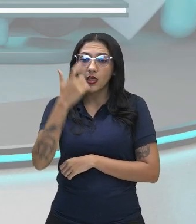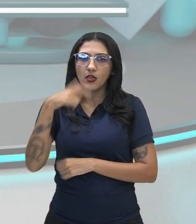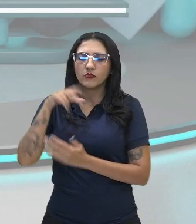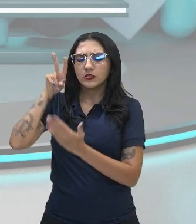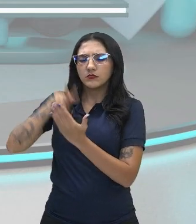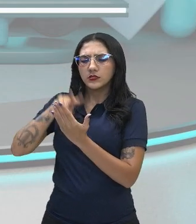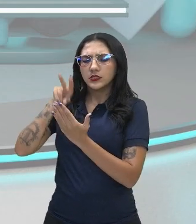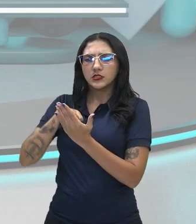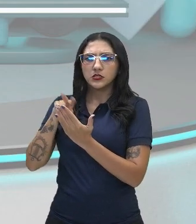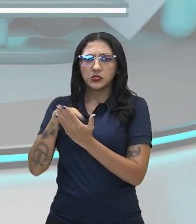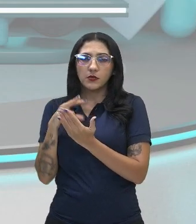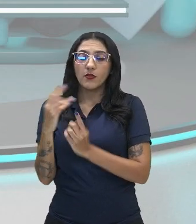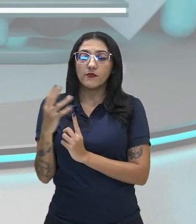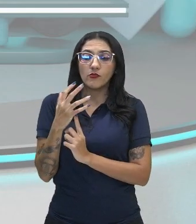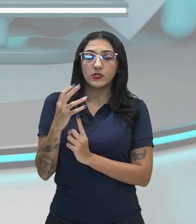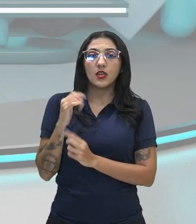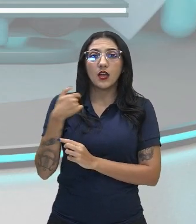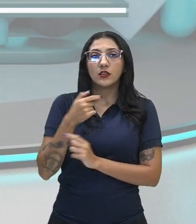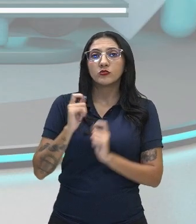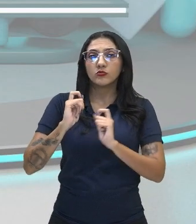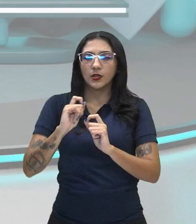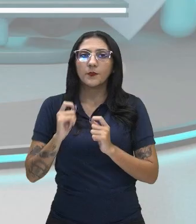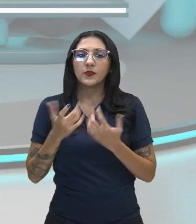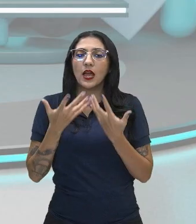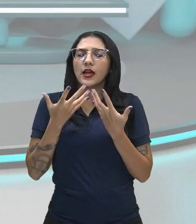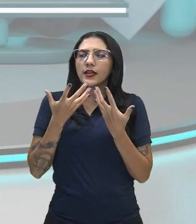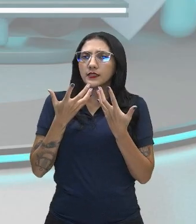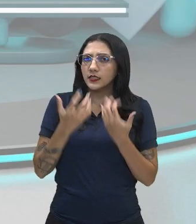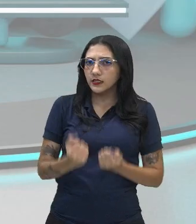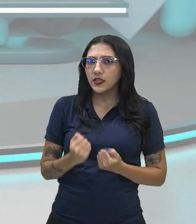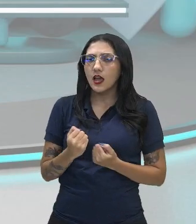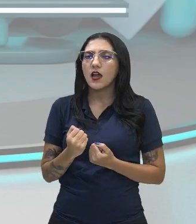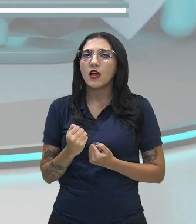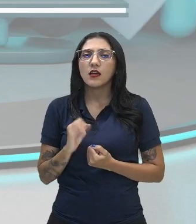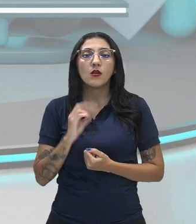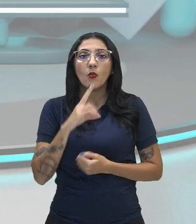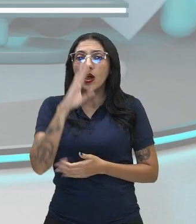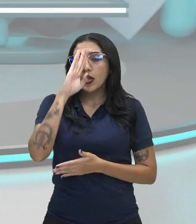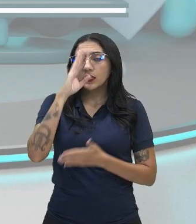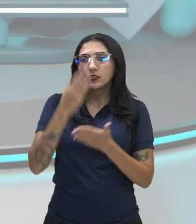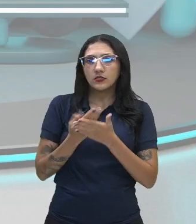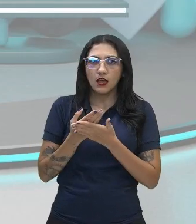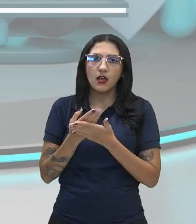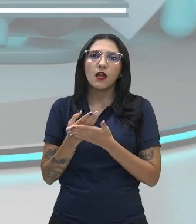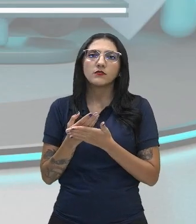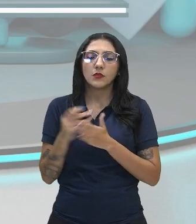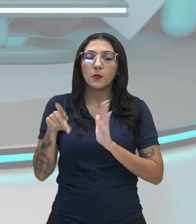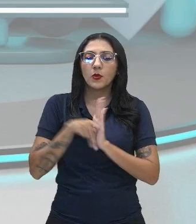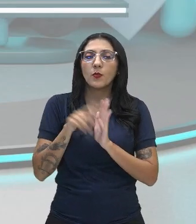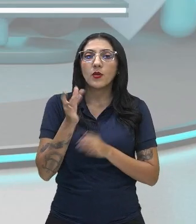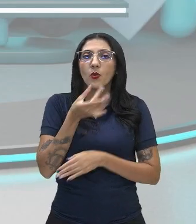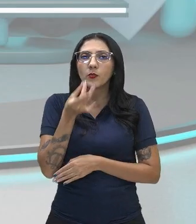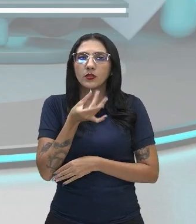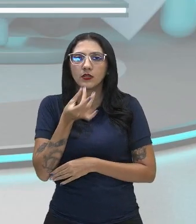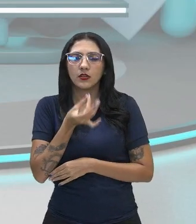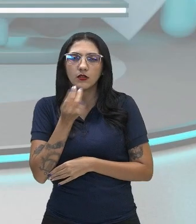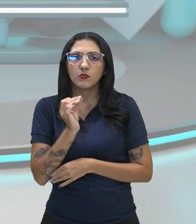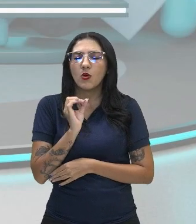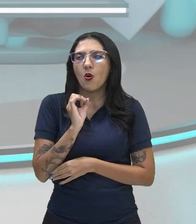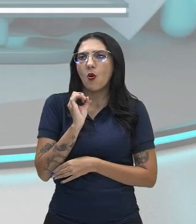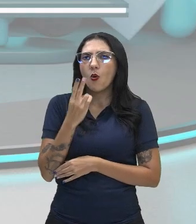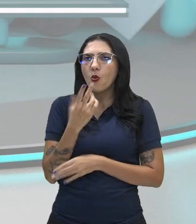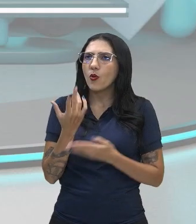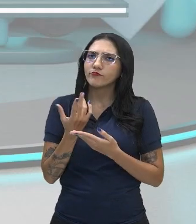convencer você a adotar, a assumir uma determinada opinião ou a agir uma